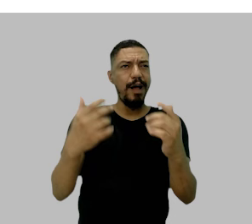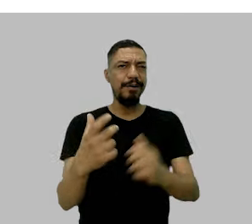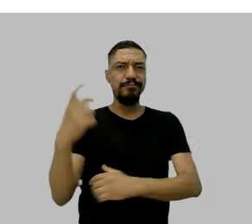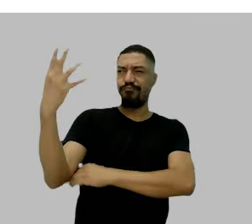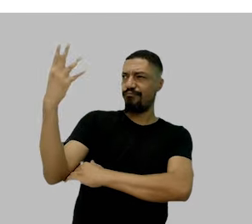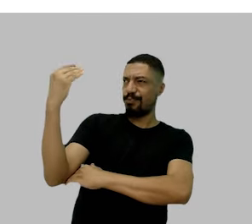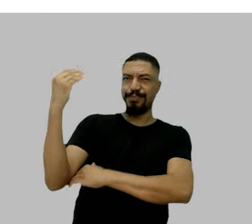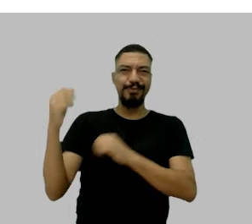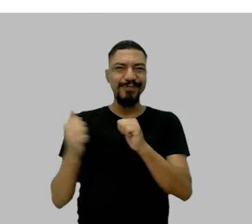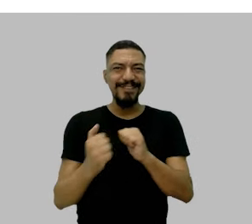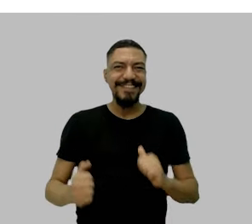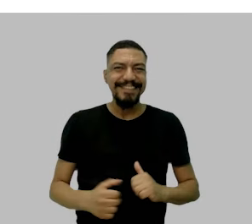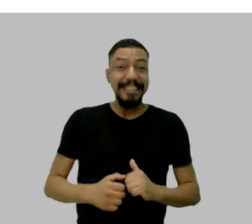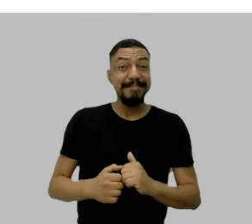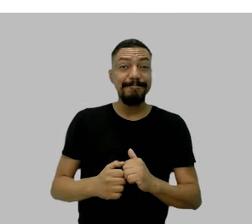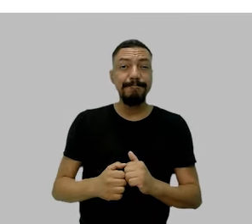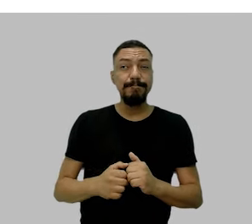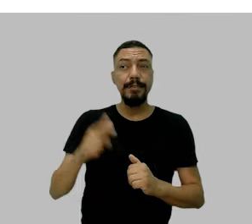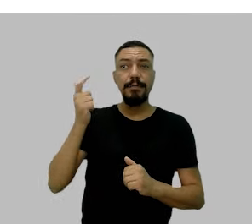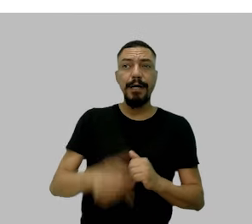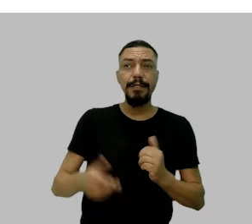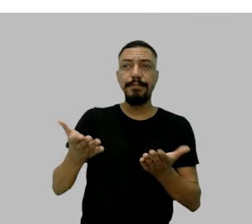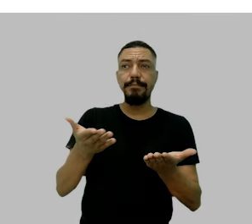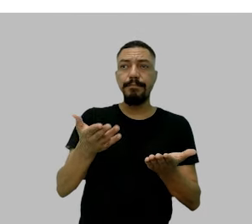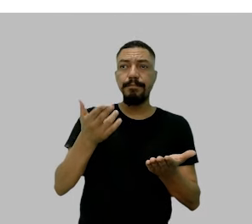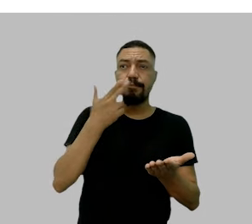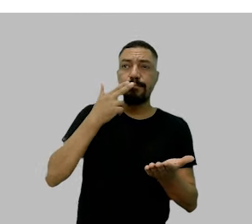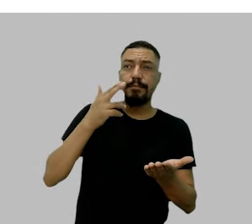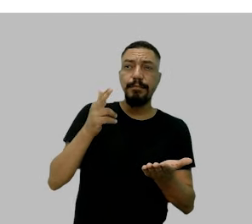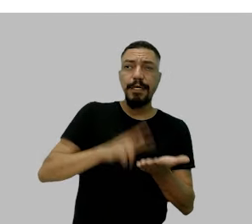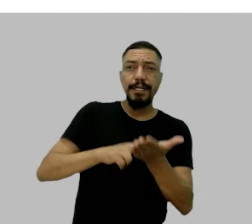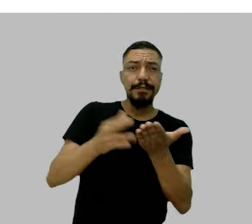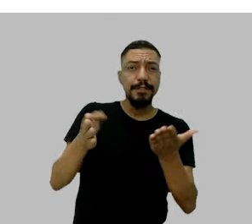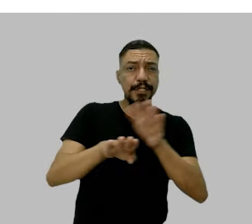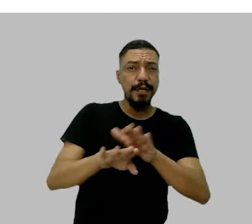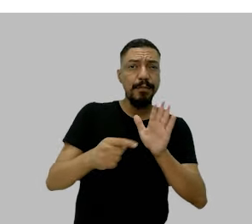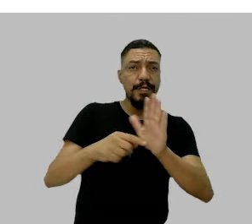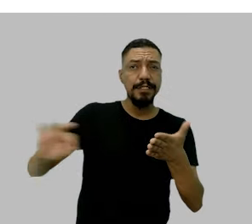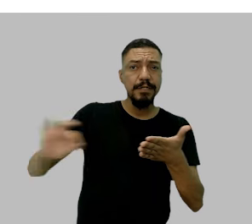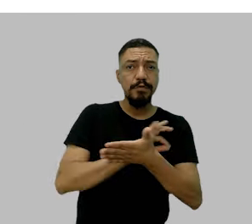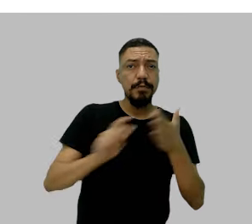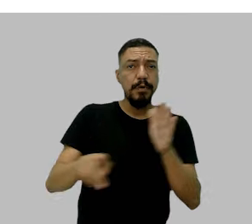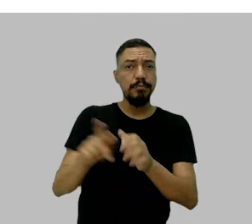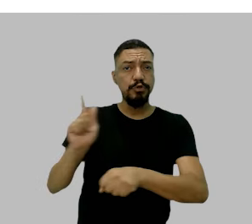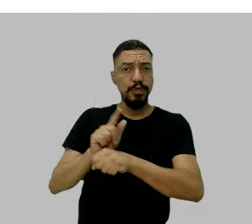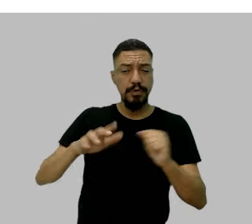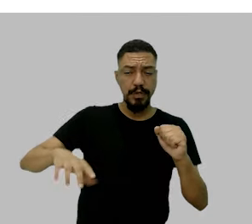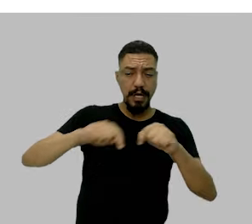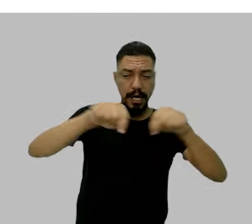isso. E a cartinha dizendo que, com a assinatura do gestor, da gestora do espaço, dizendo que essa